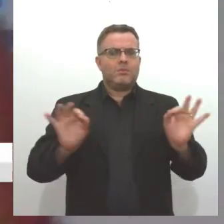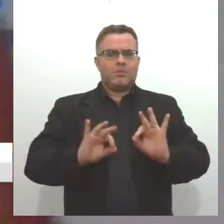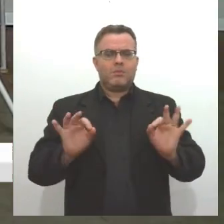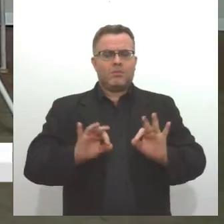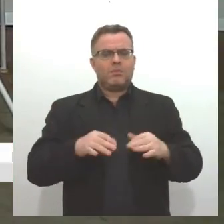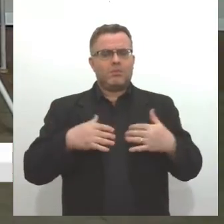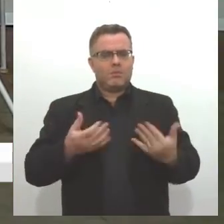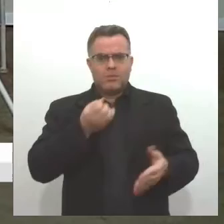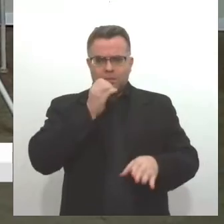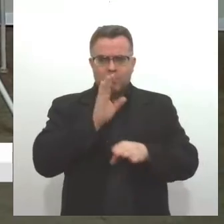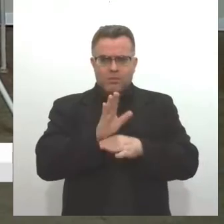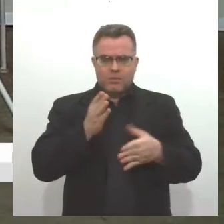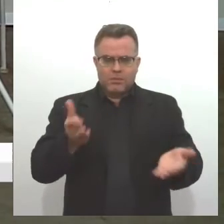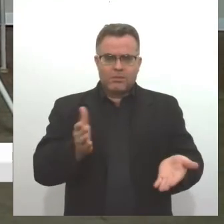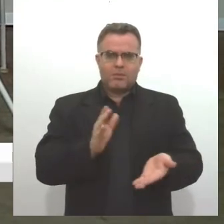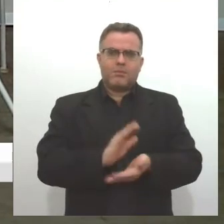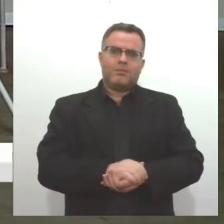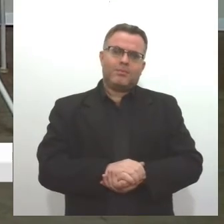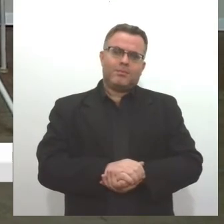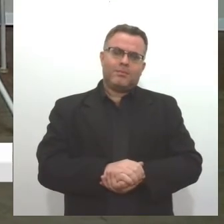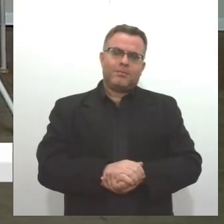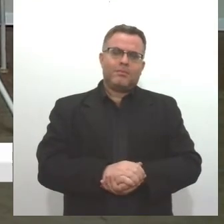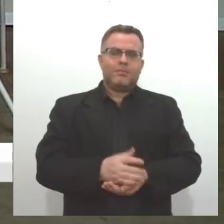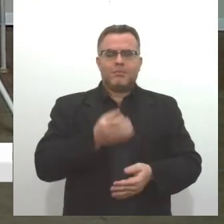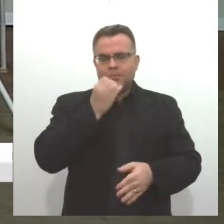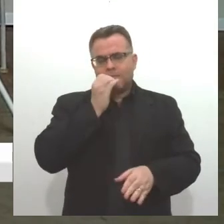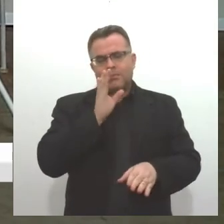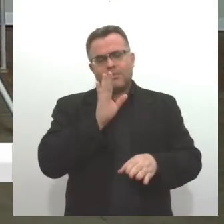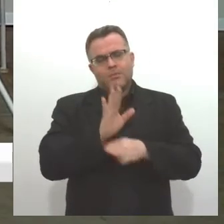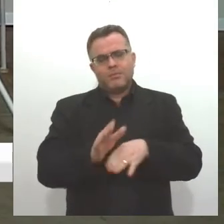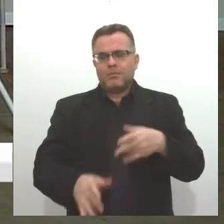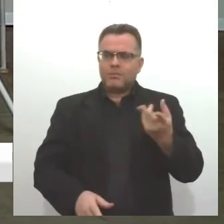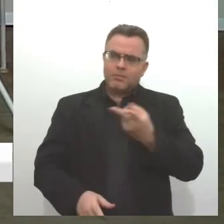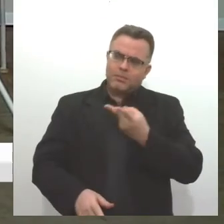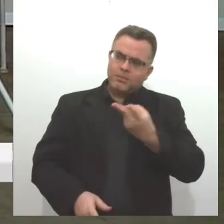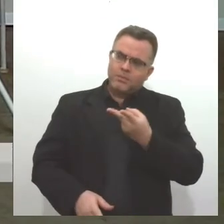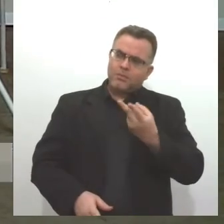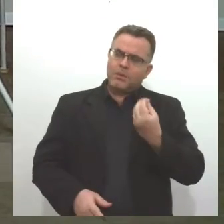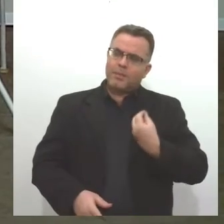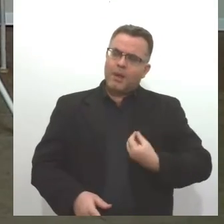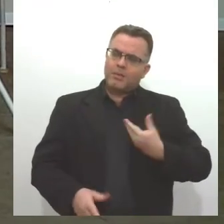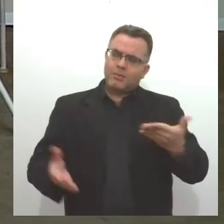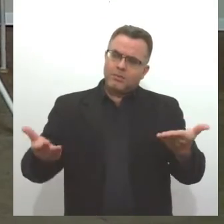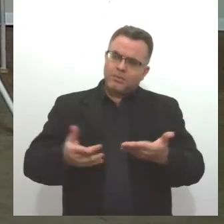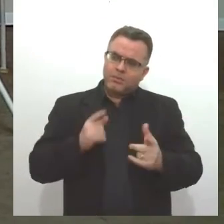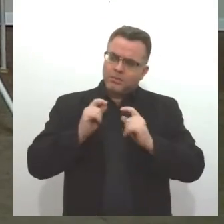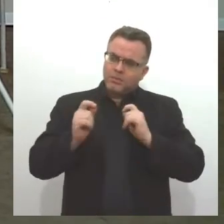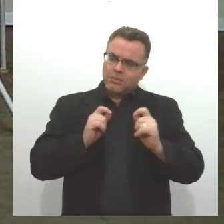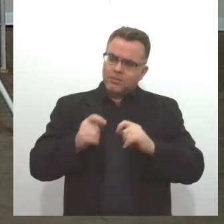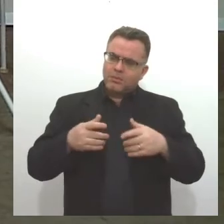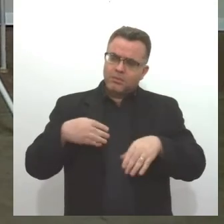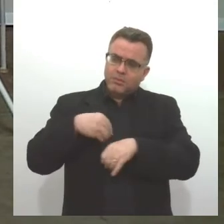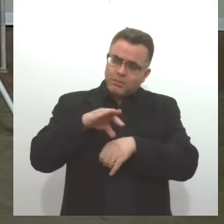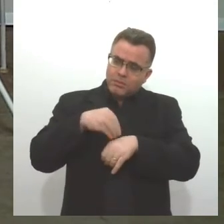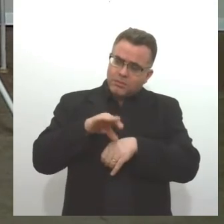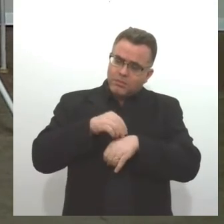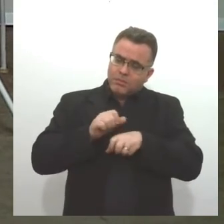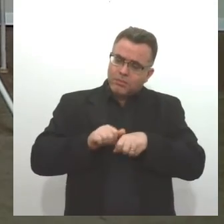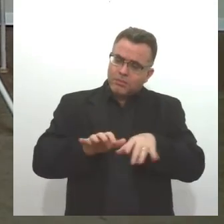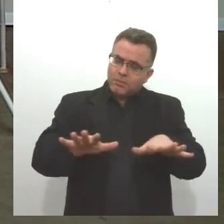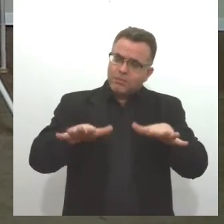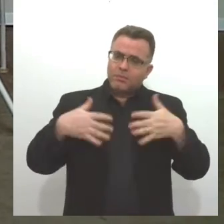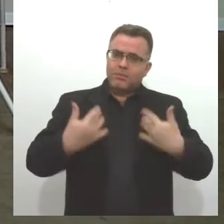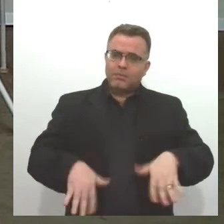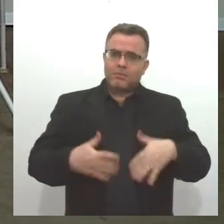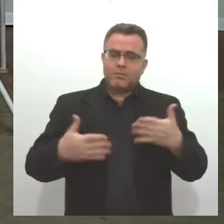Boa tarde. Muito obrigada, Giovana. Muito obrigada, Tatiane, pela participação aqui no programa, pelas informações compartilhadas.